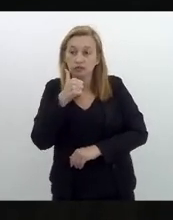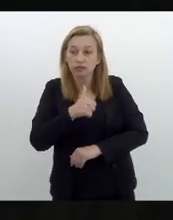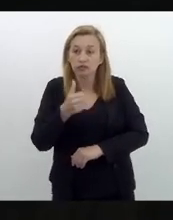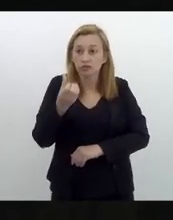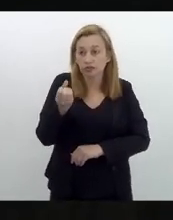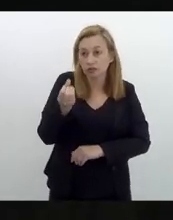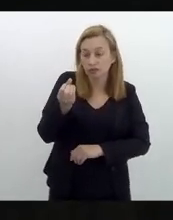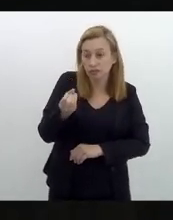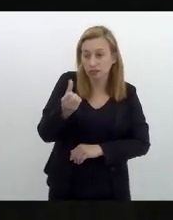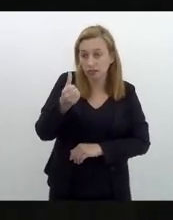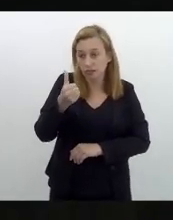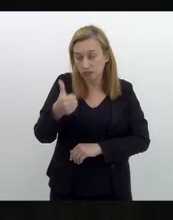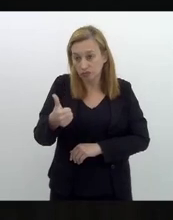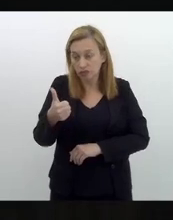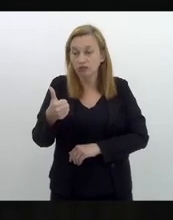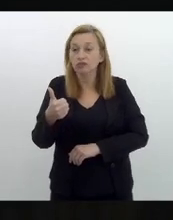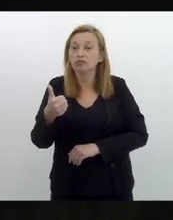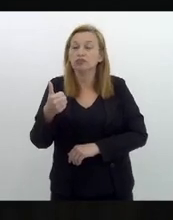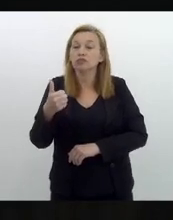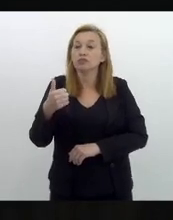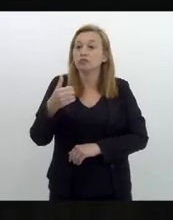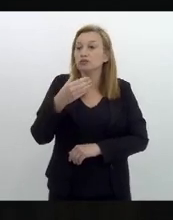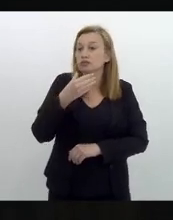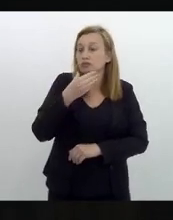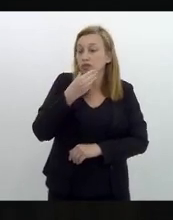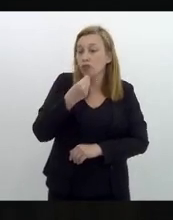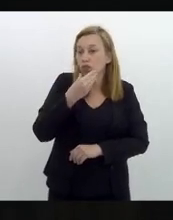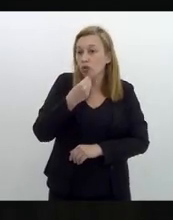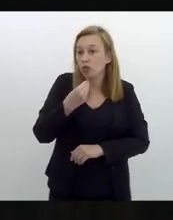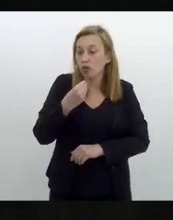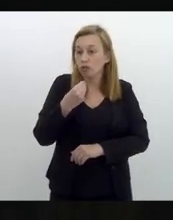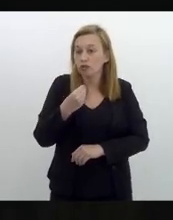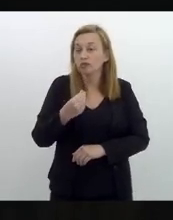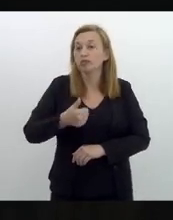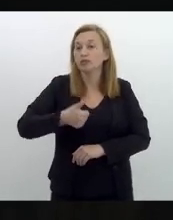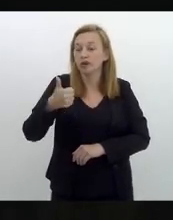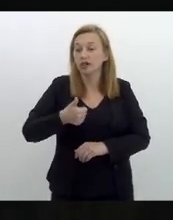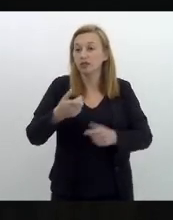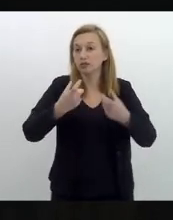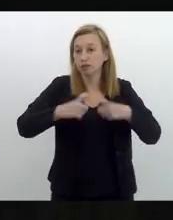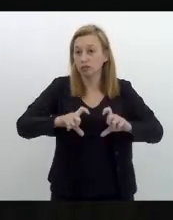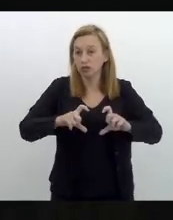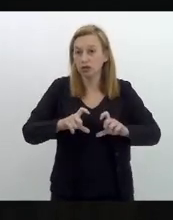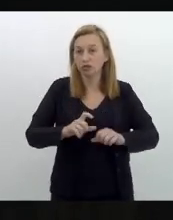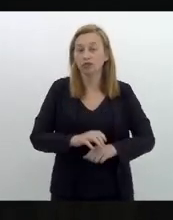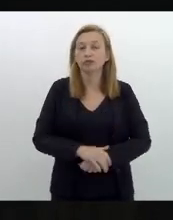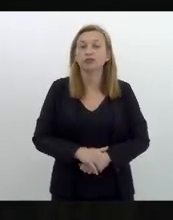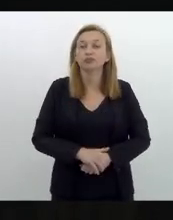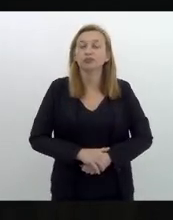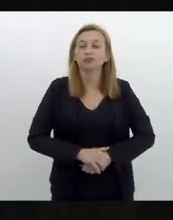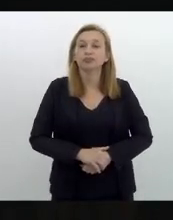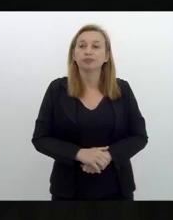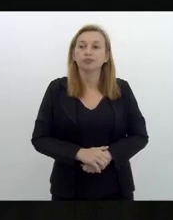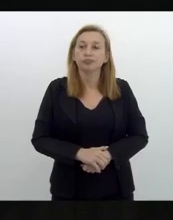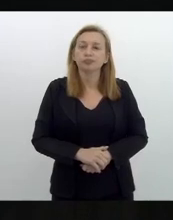anos de idade se homem observado disposto no parágrafo 1 vamos disposto no parágrafo 1